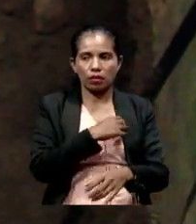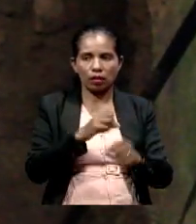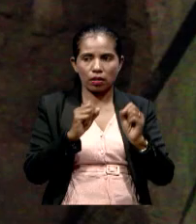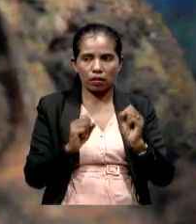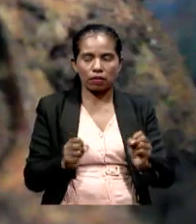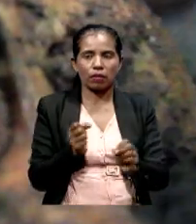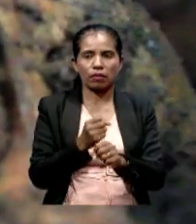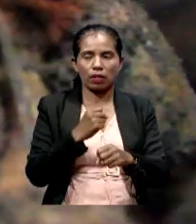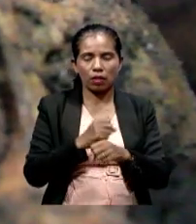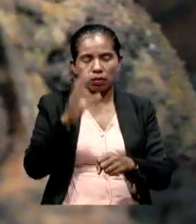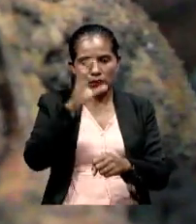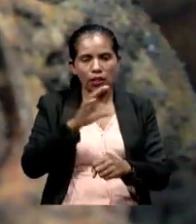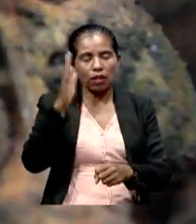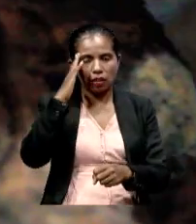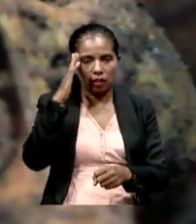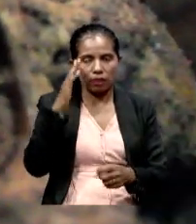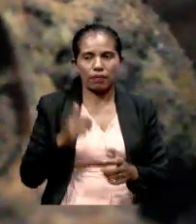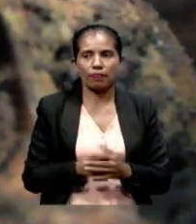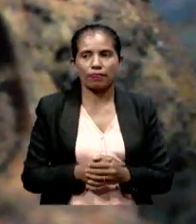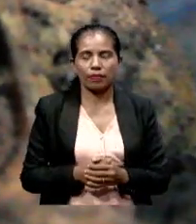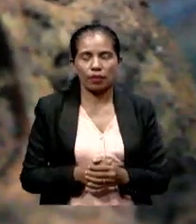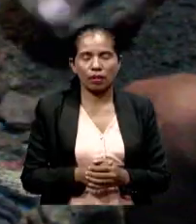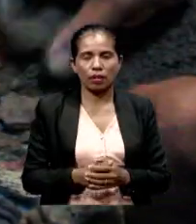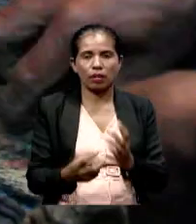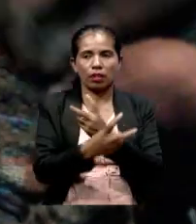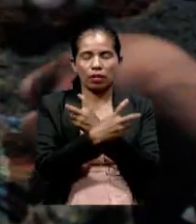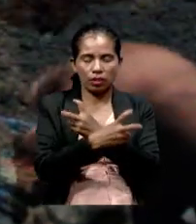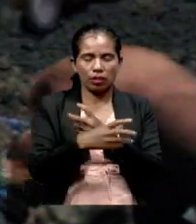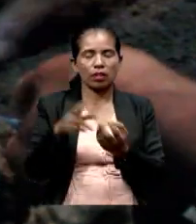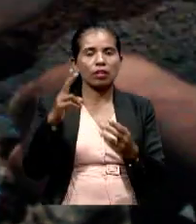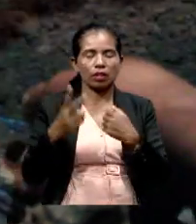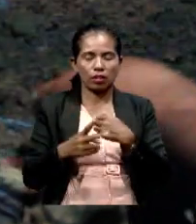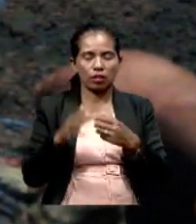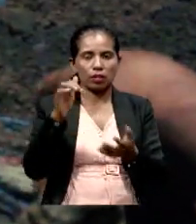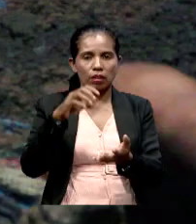bele halo identificação. Materin oras ne raihela ia uma nain ni uma